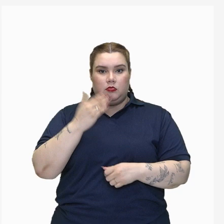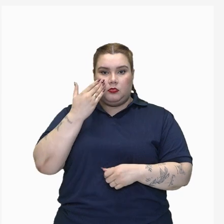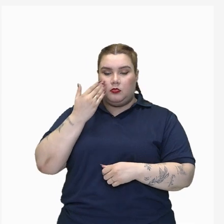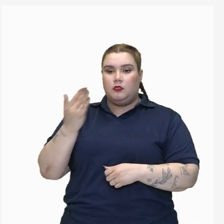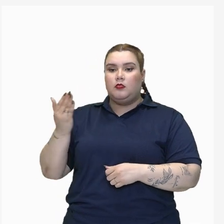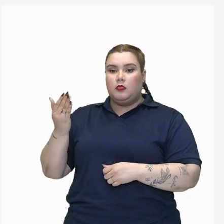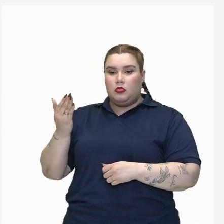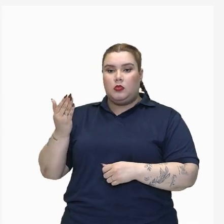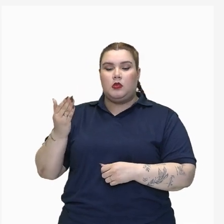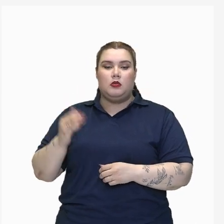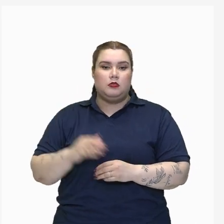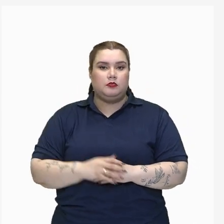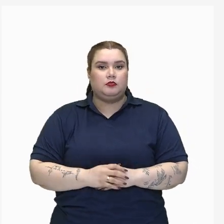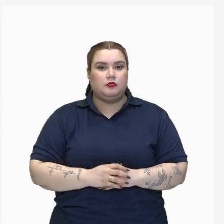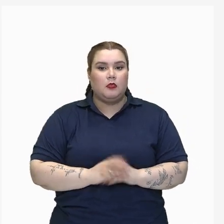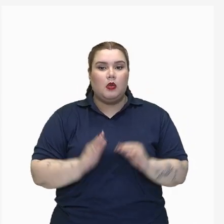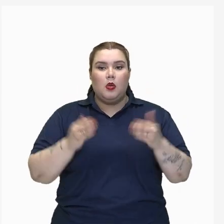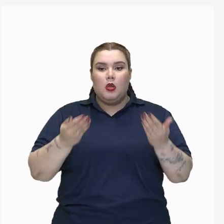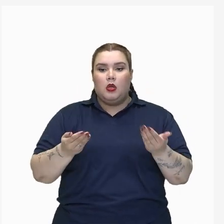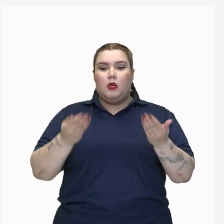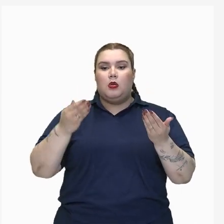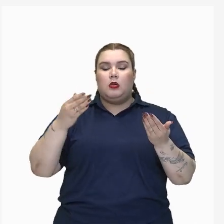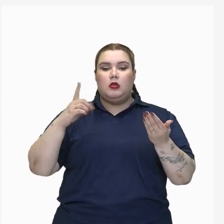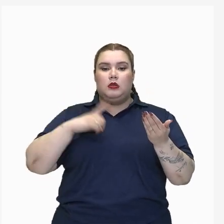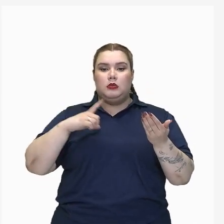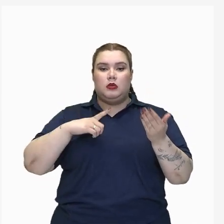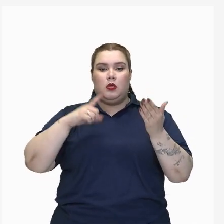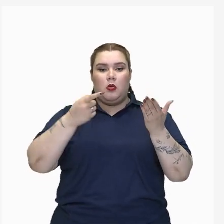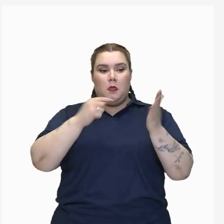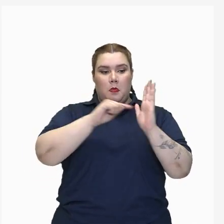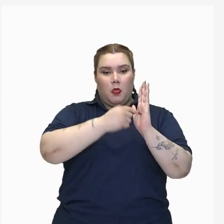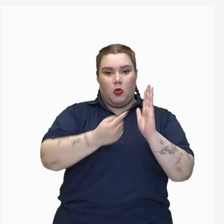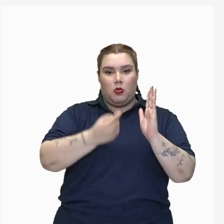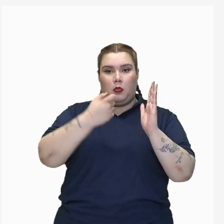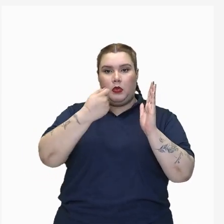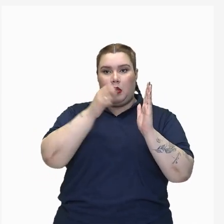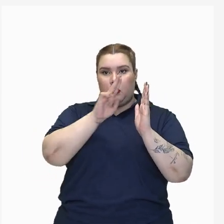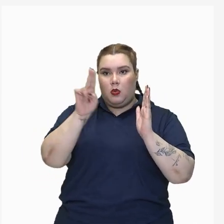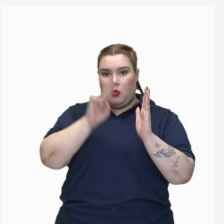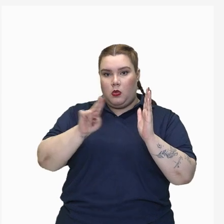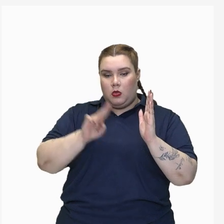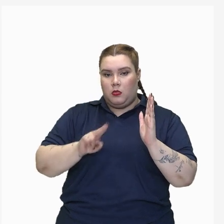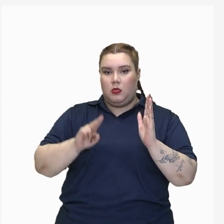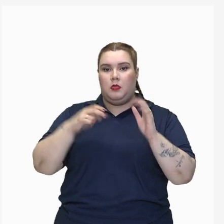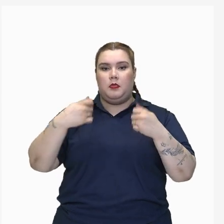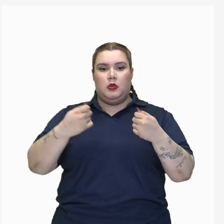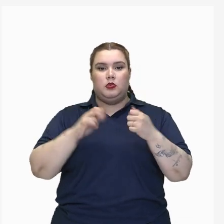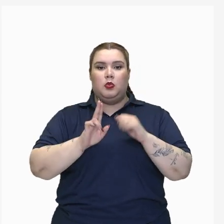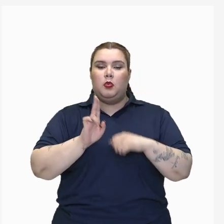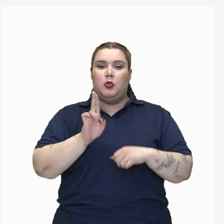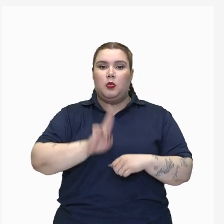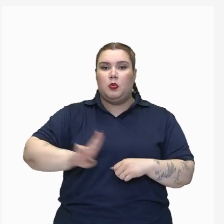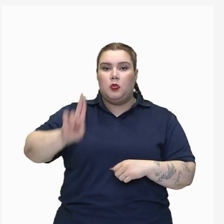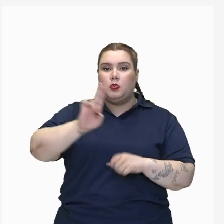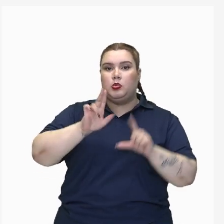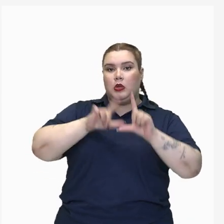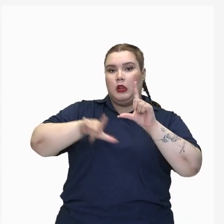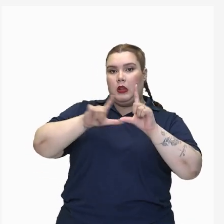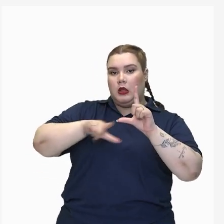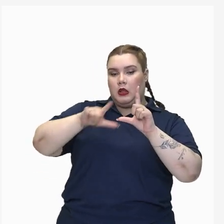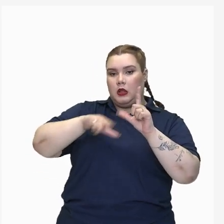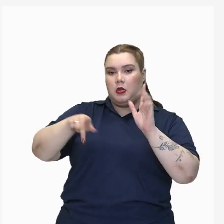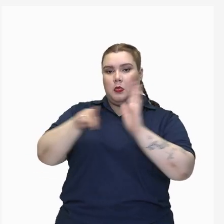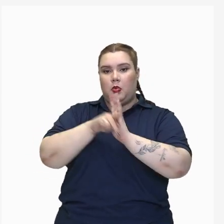de falar que quando a gente vai nomear um ponto, a gente precisa utilizar, então, uma letra do nosso alfabeto e ela tem que